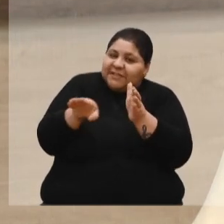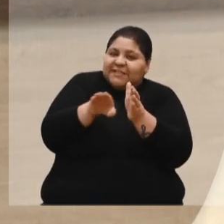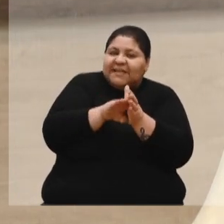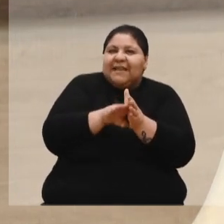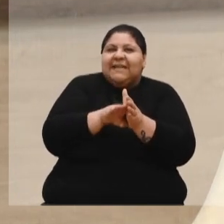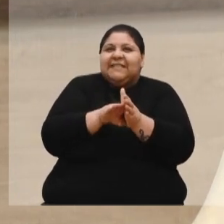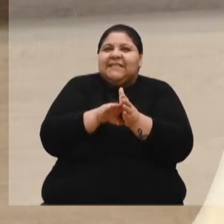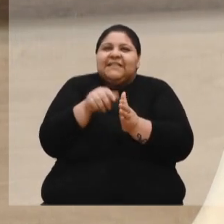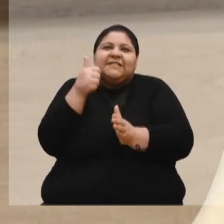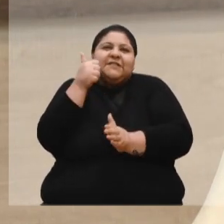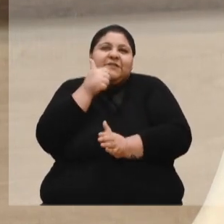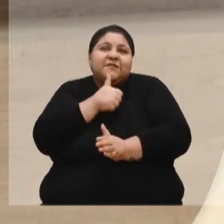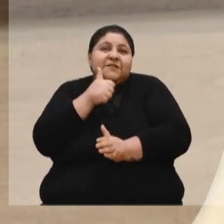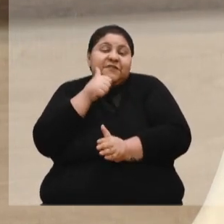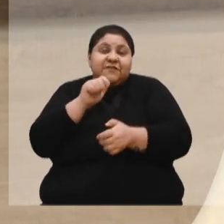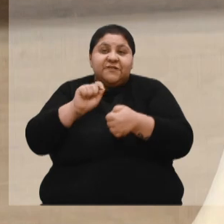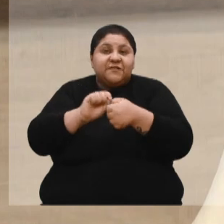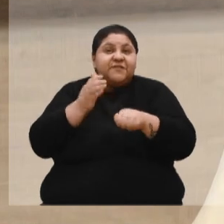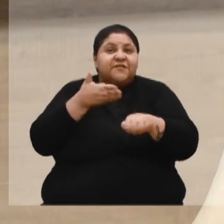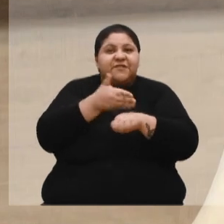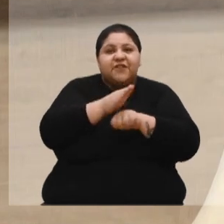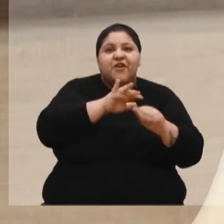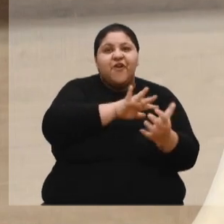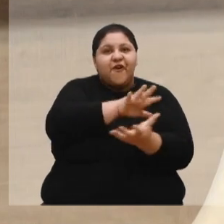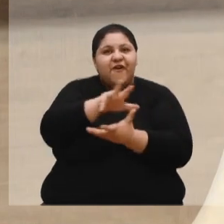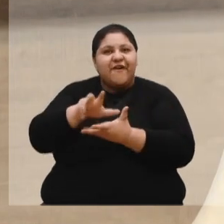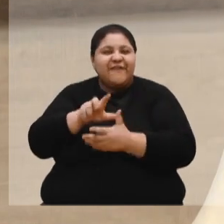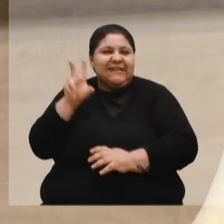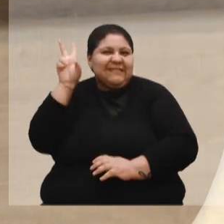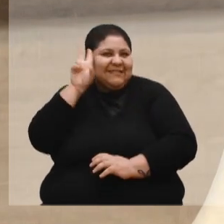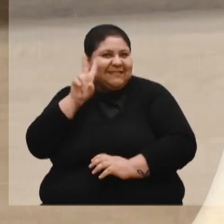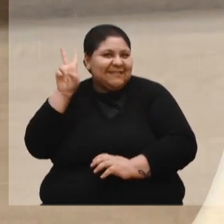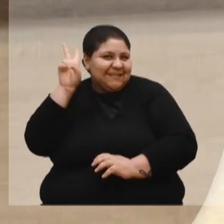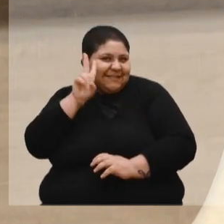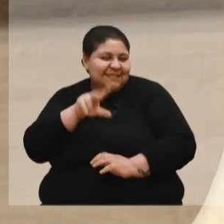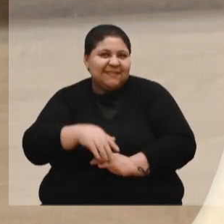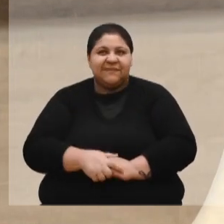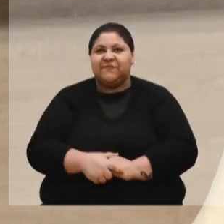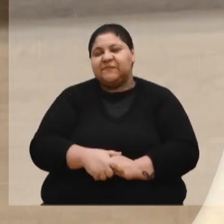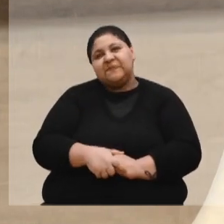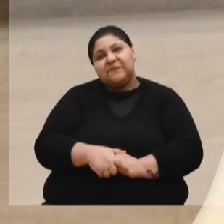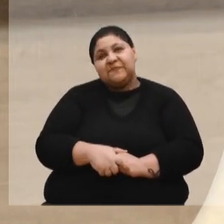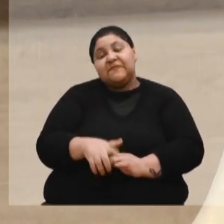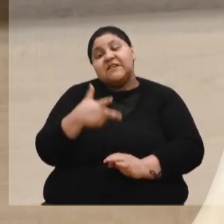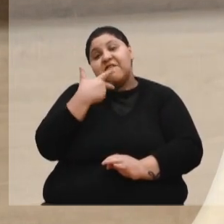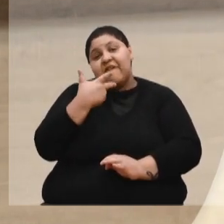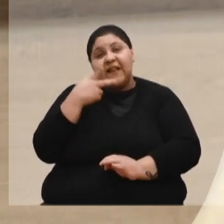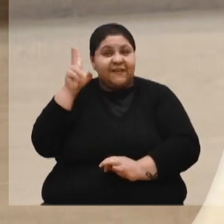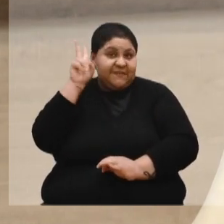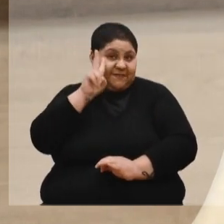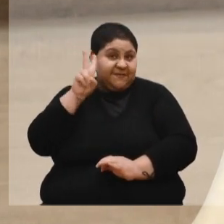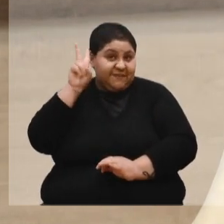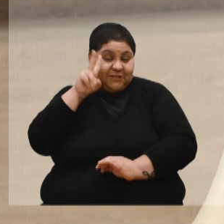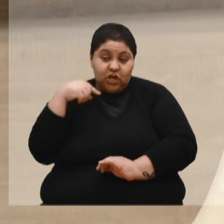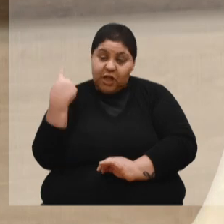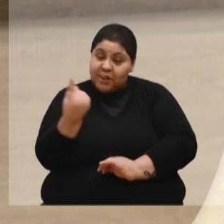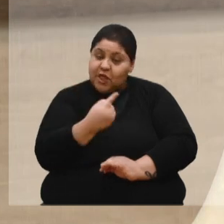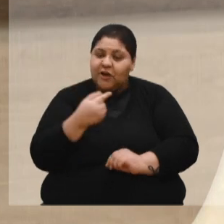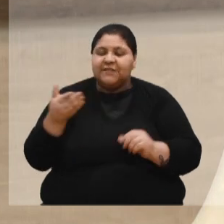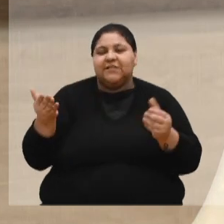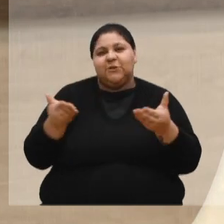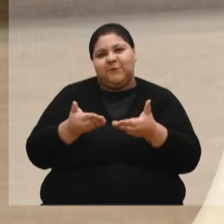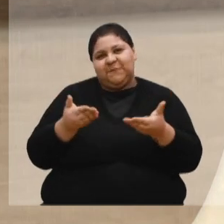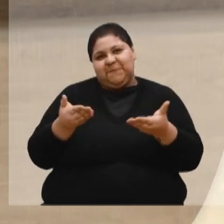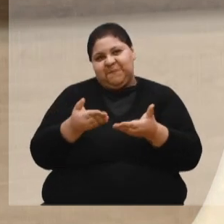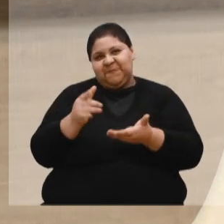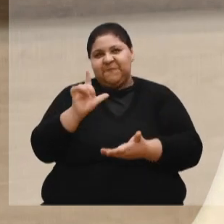desta menina que vai fazer parte deste mundo de histórias. E falando em histórias, a